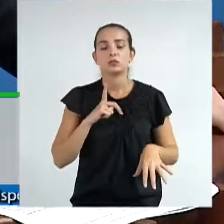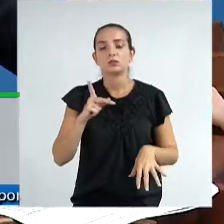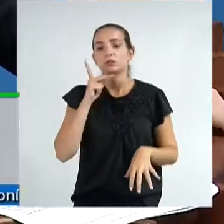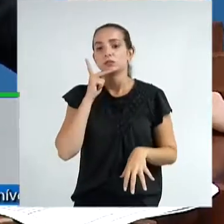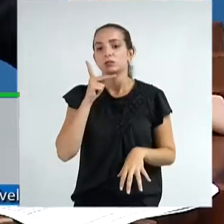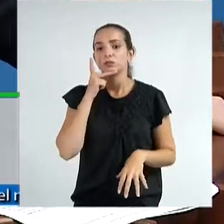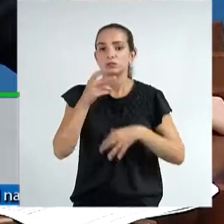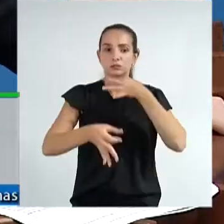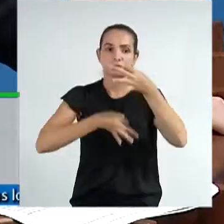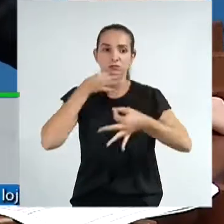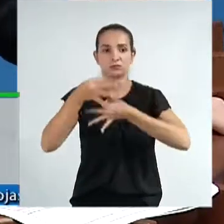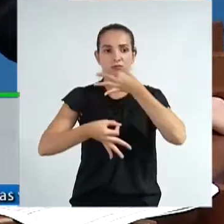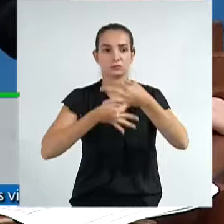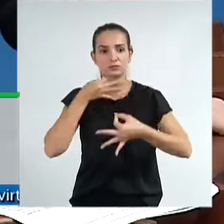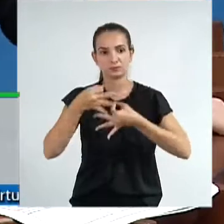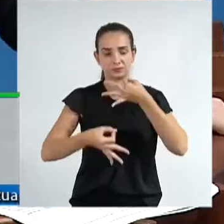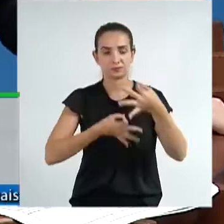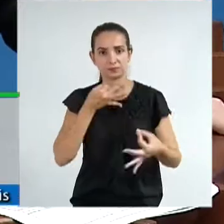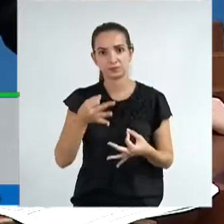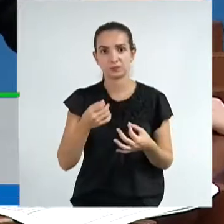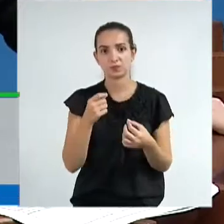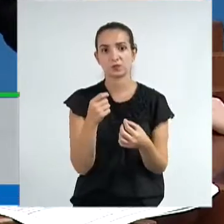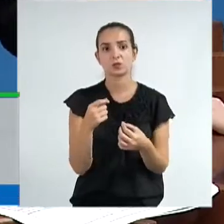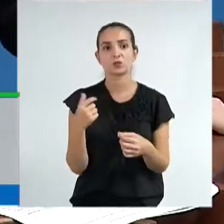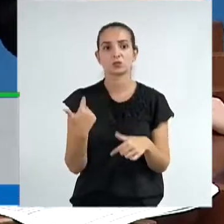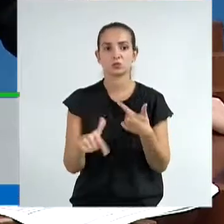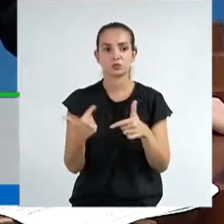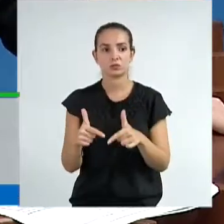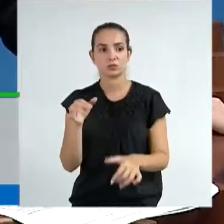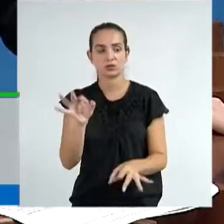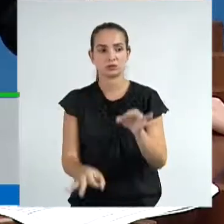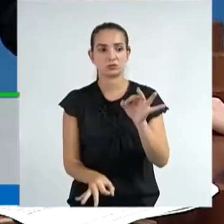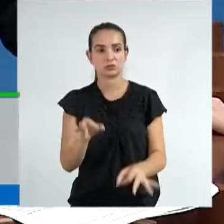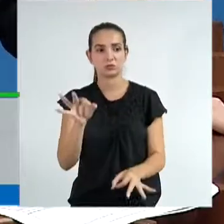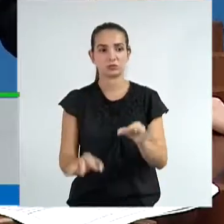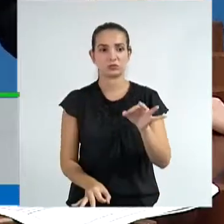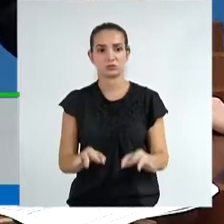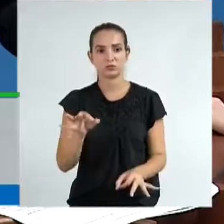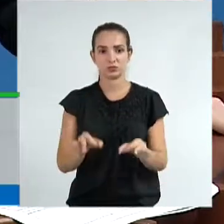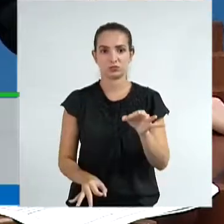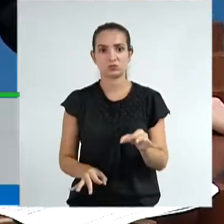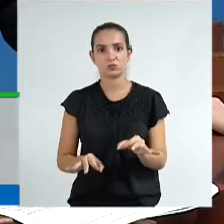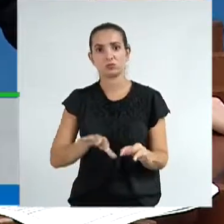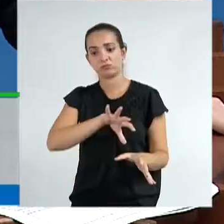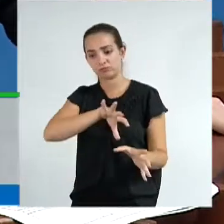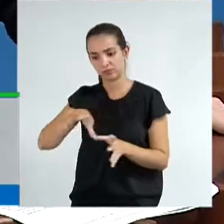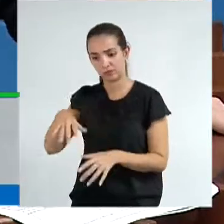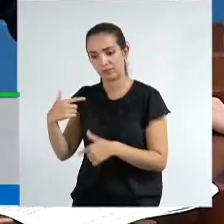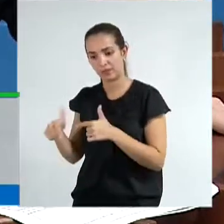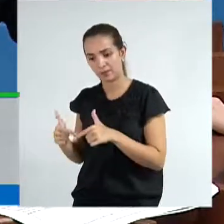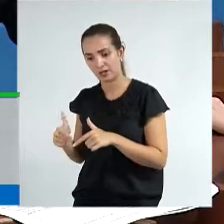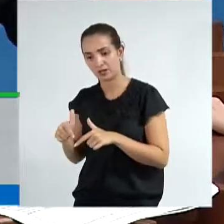partidárias e ideológicas da sua atuação como juiz. Ele,